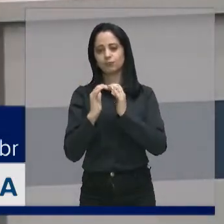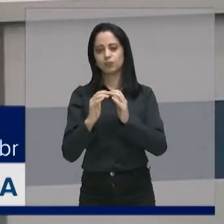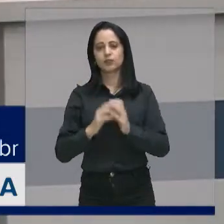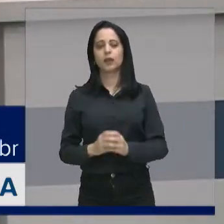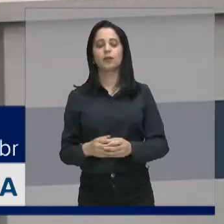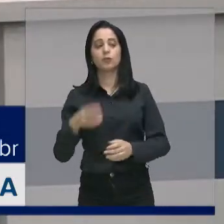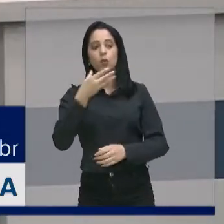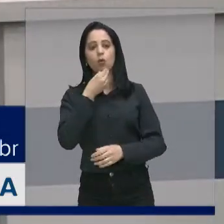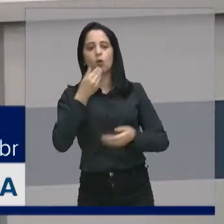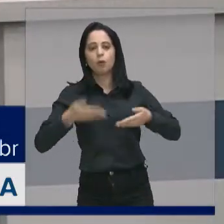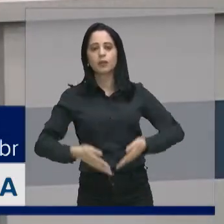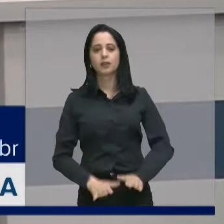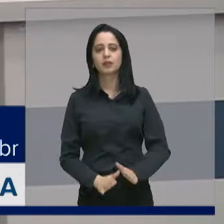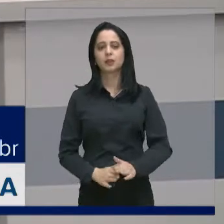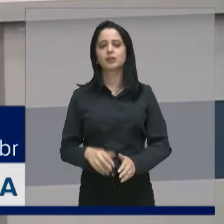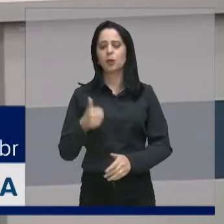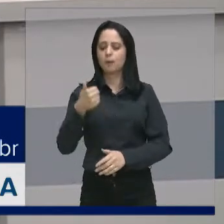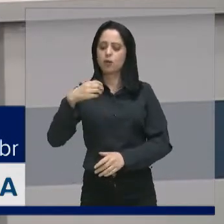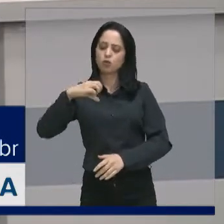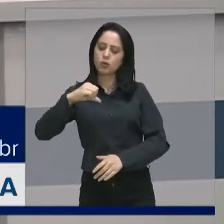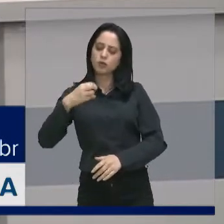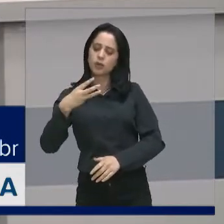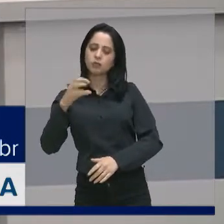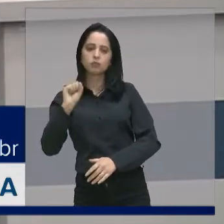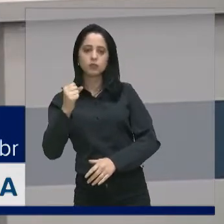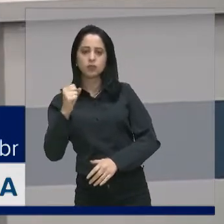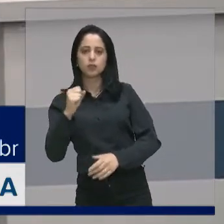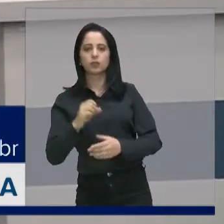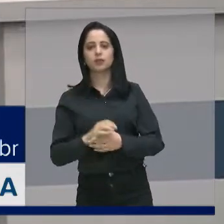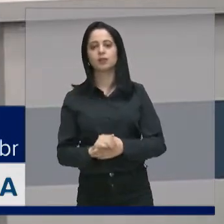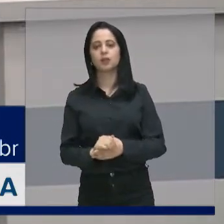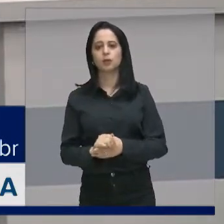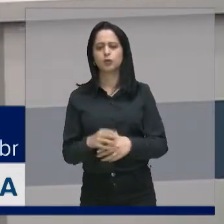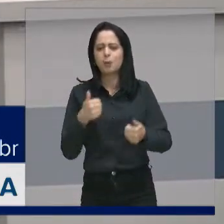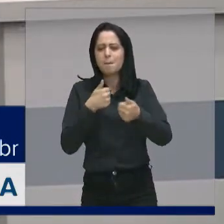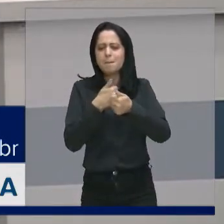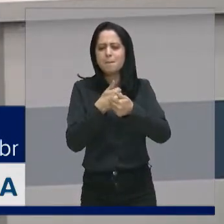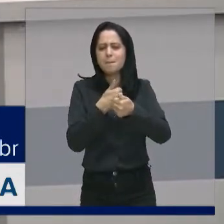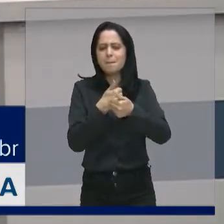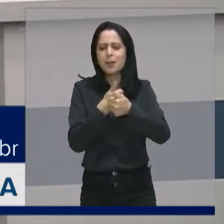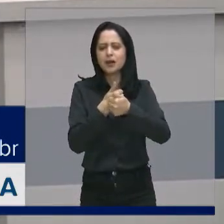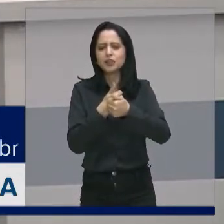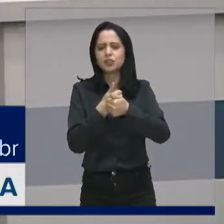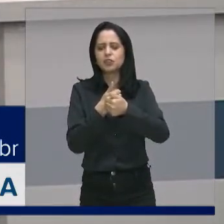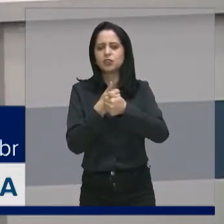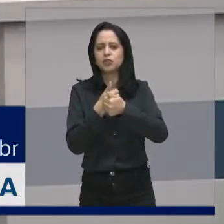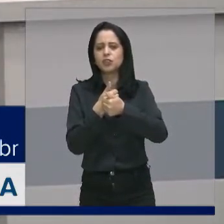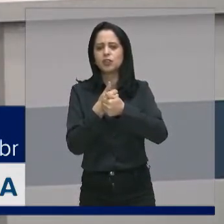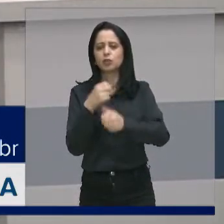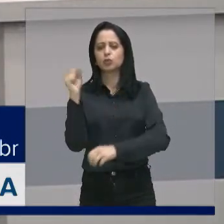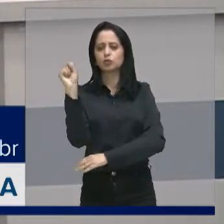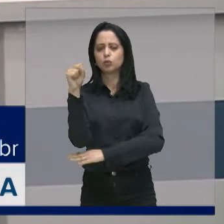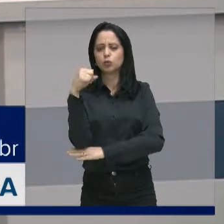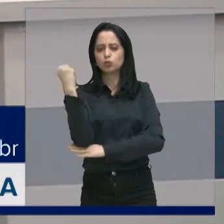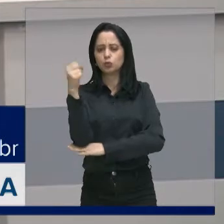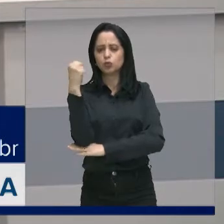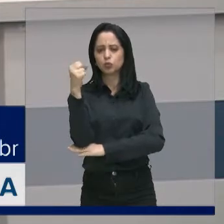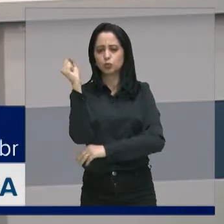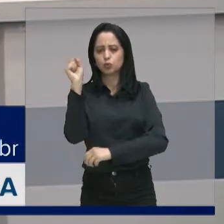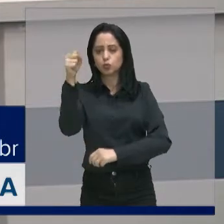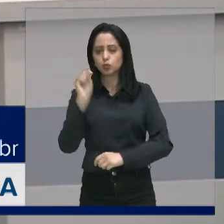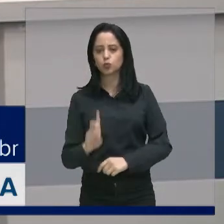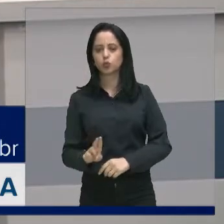1938, em Cachoeira do Sul, a cerca de 200 quilômetros de Porto Alegre. Saiu da cidade para cursar o ensino